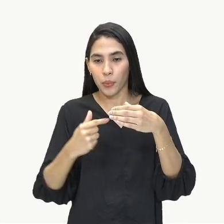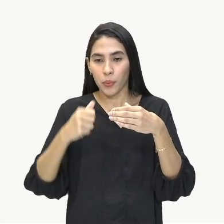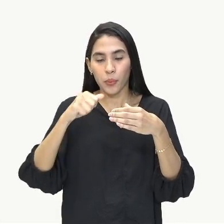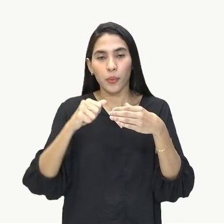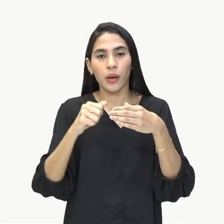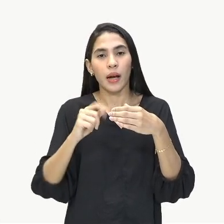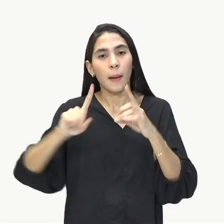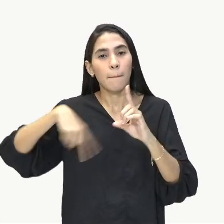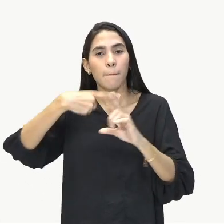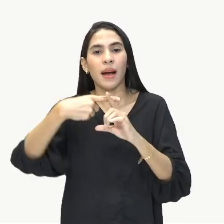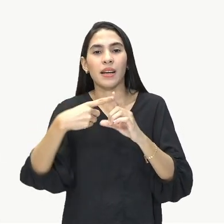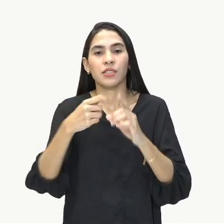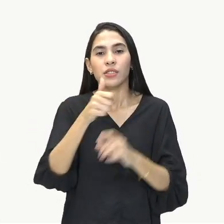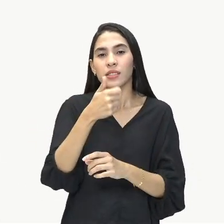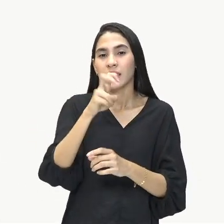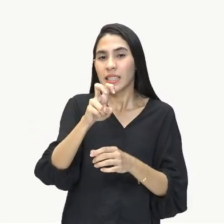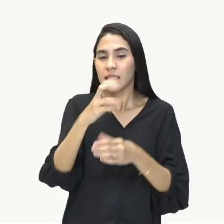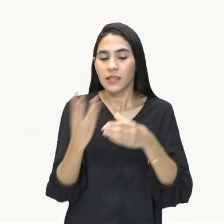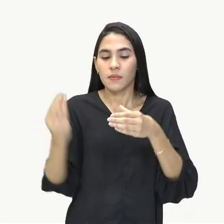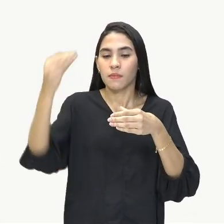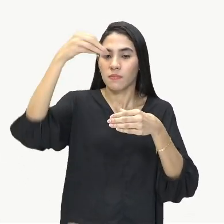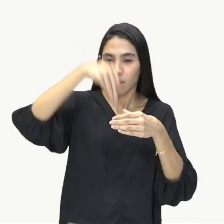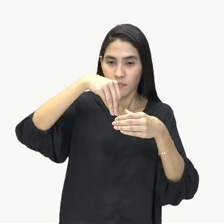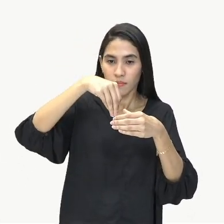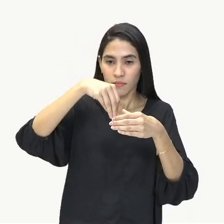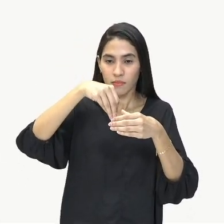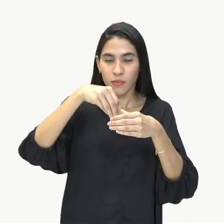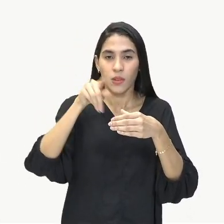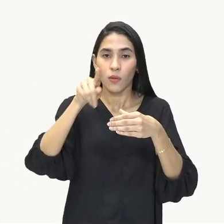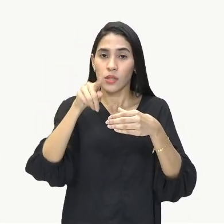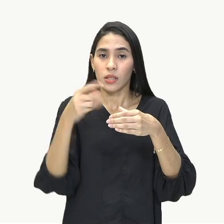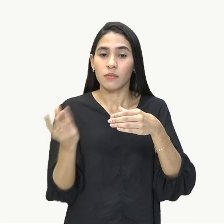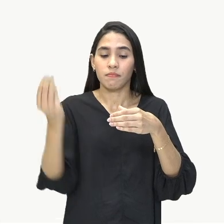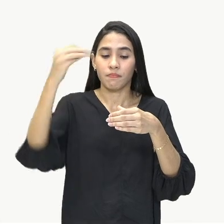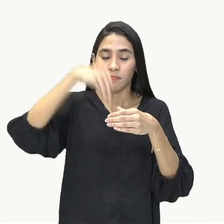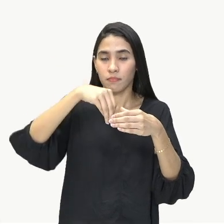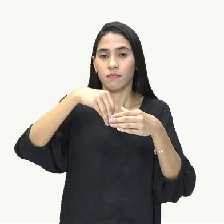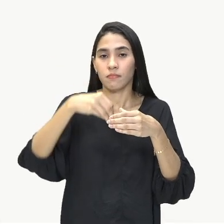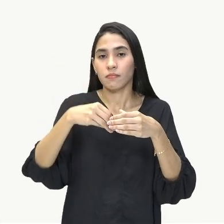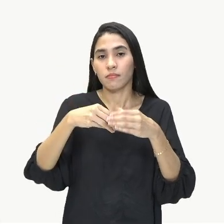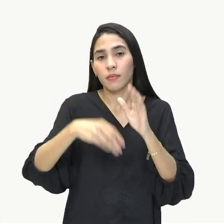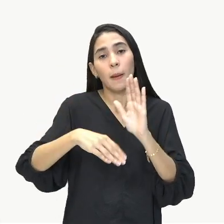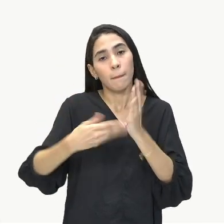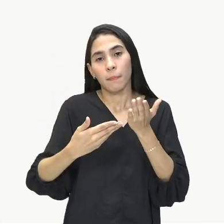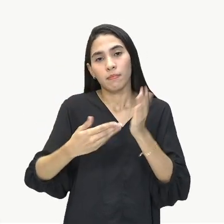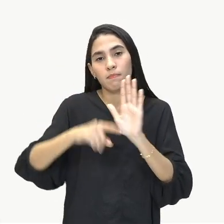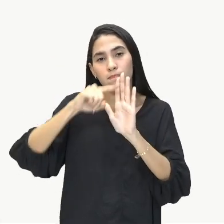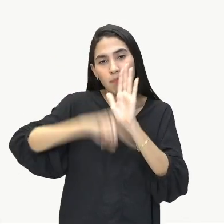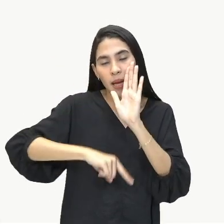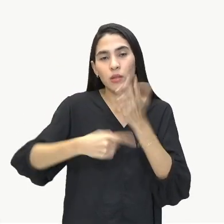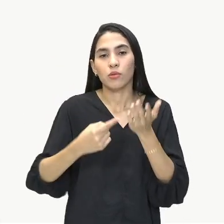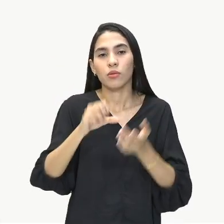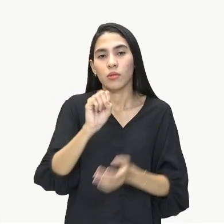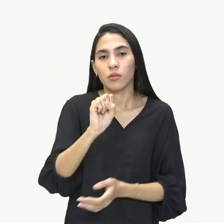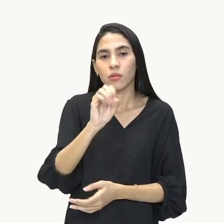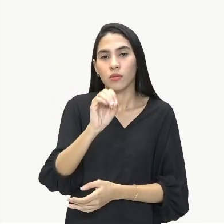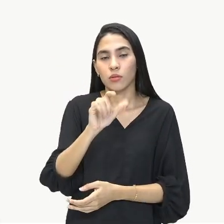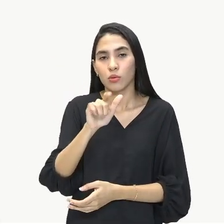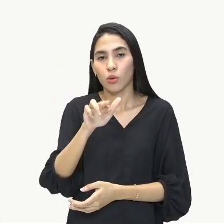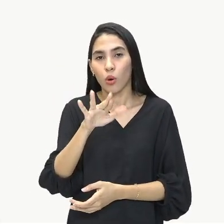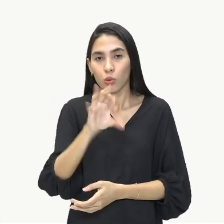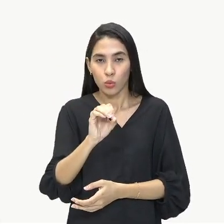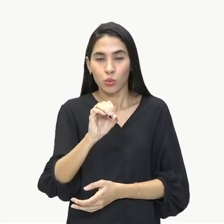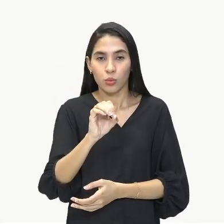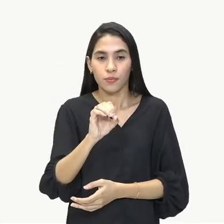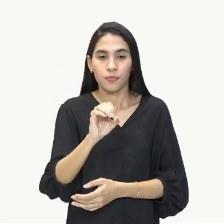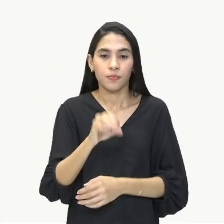gramas aí nessa solução com água. Então, você colocou menos solutos. Então, essa tua solução aí, ela é